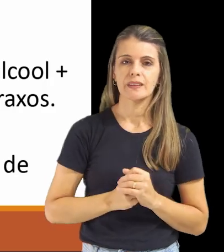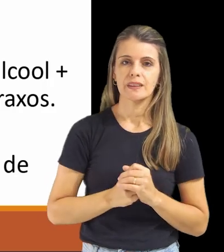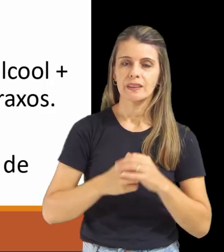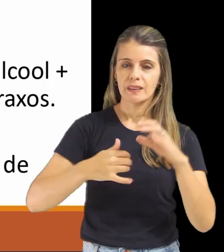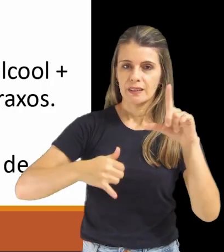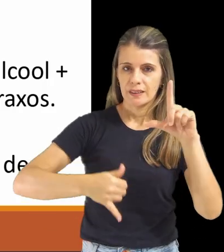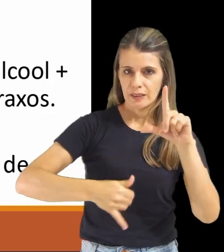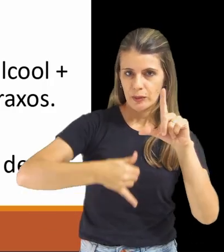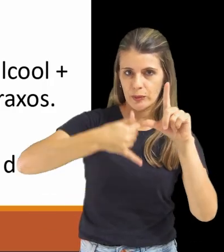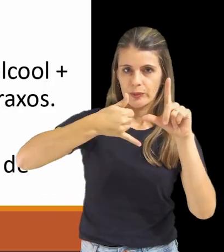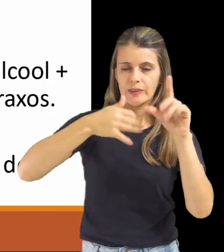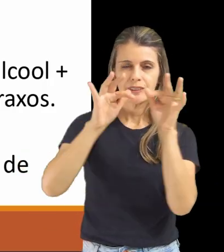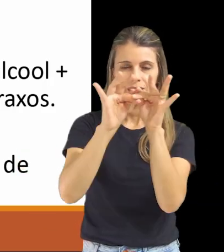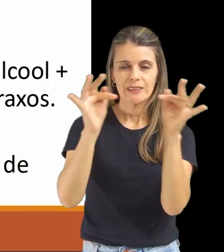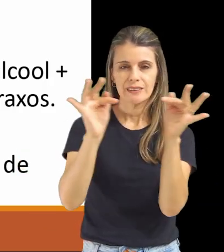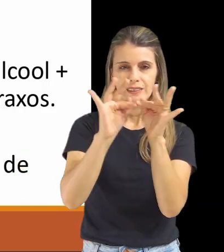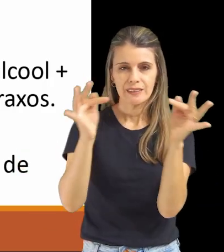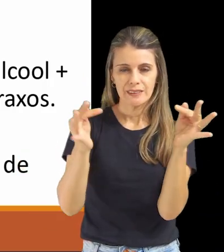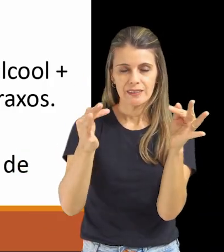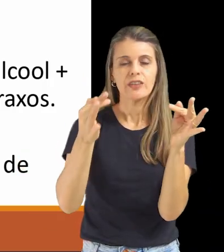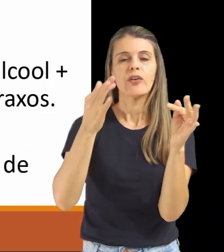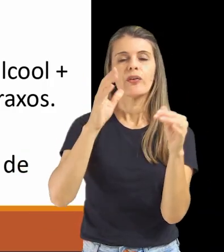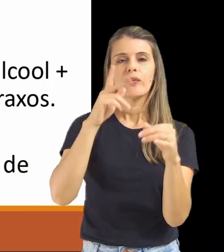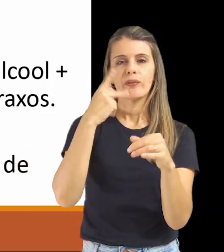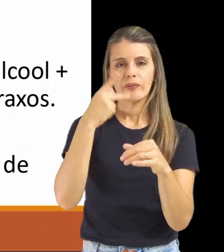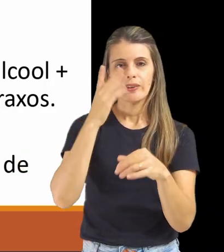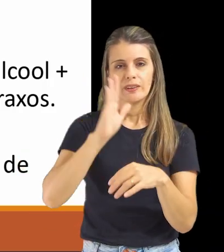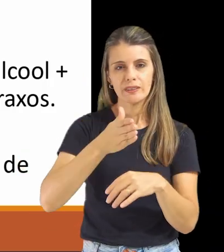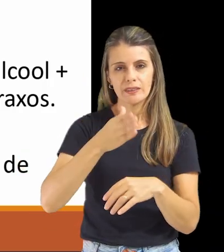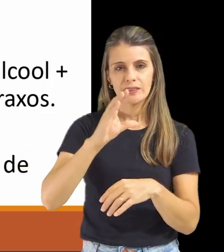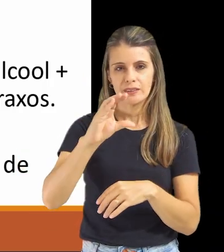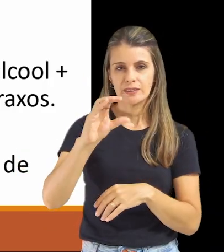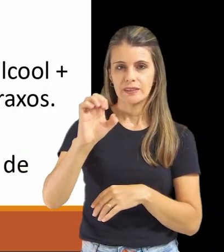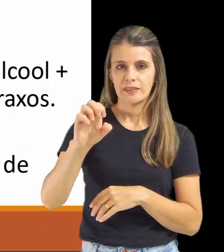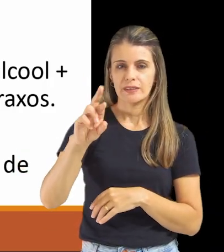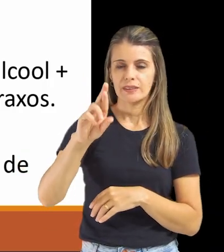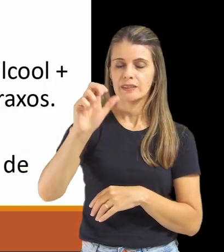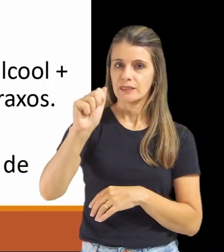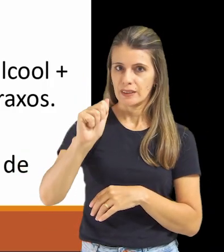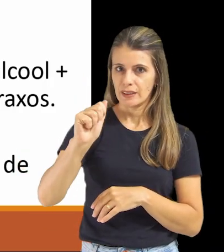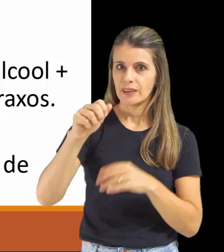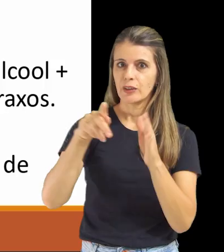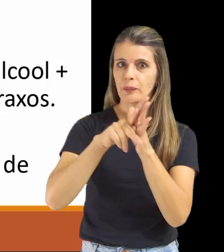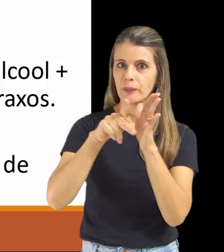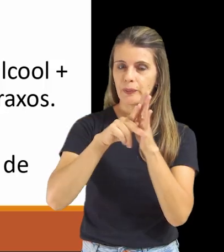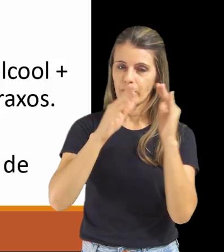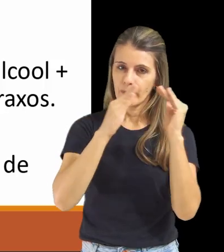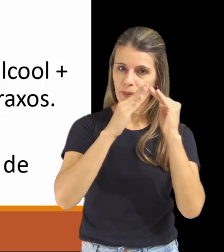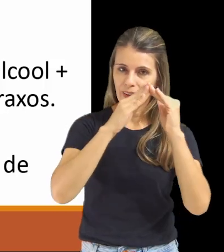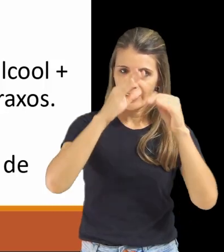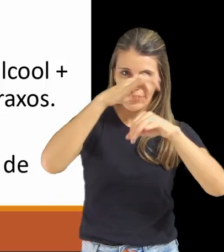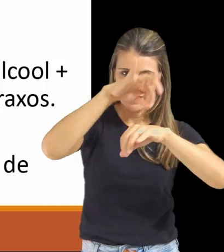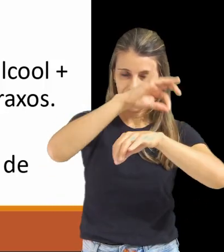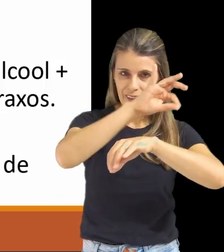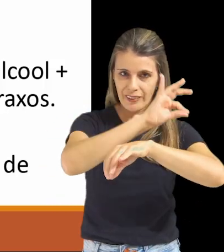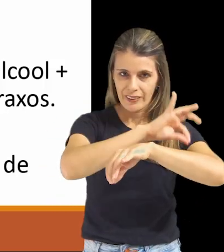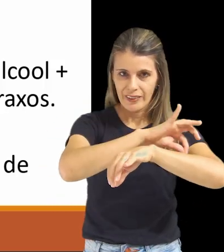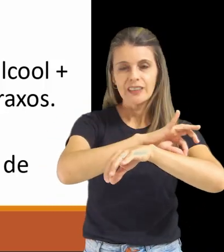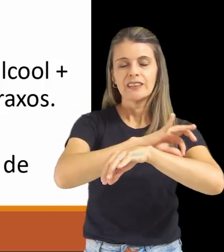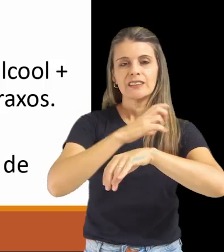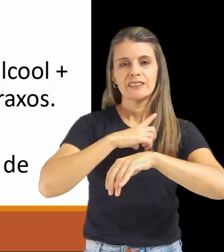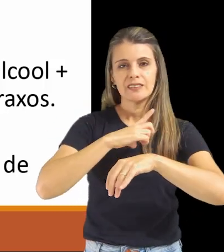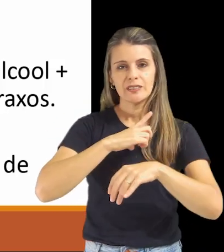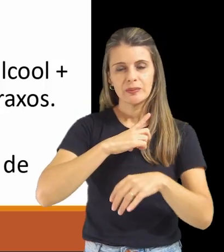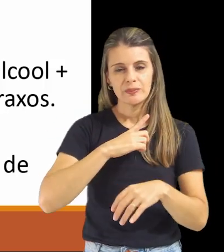Os lipídios simples, né, que são as ceras, como eu falei, né, presente lá na colmeia das abelhas, são formadas por molécula de